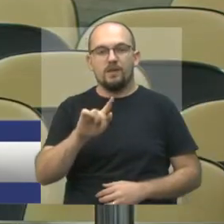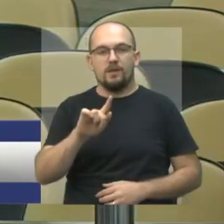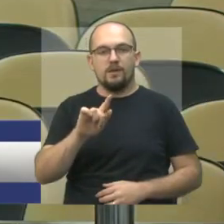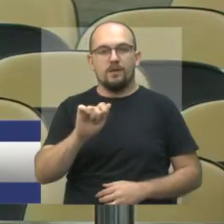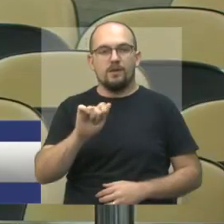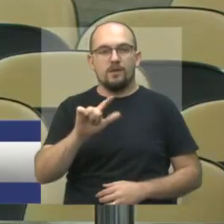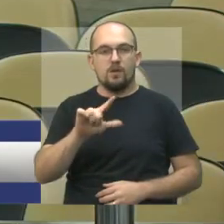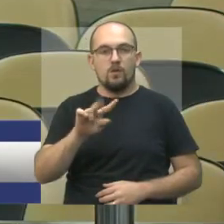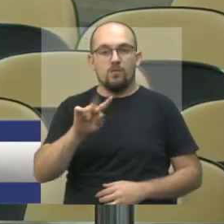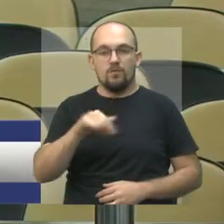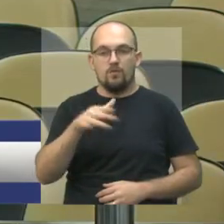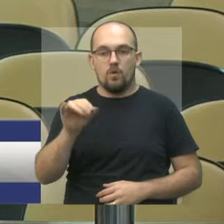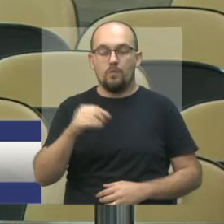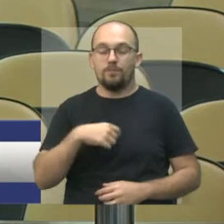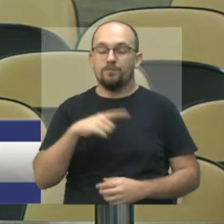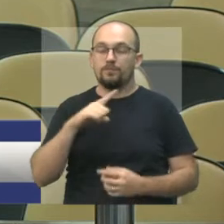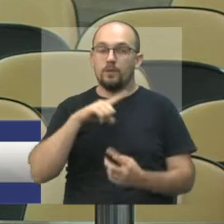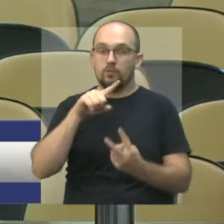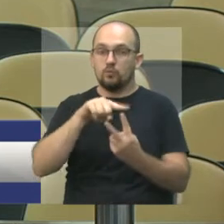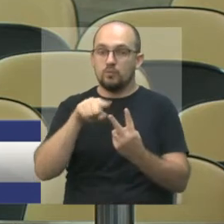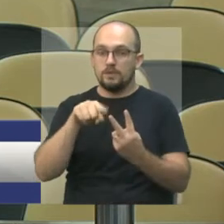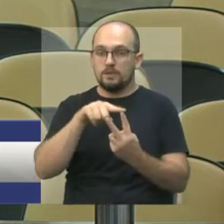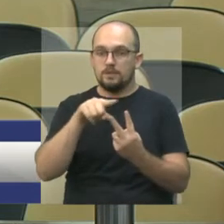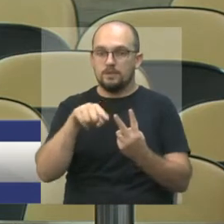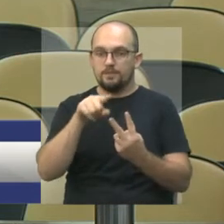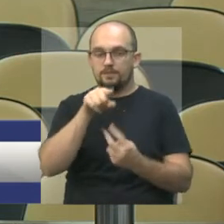estou com duas questões. O senhor falou